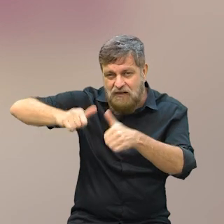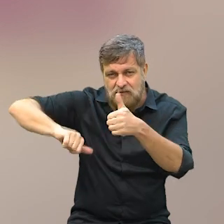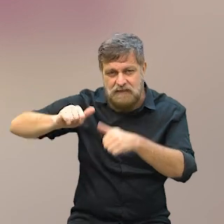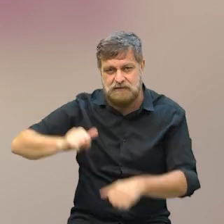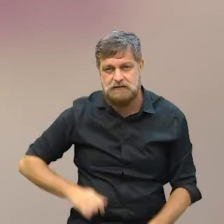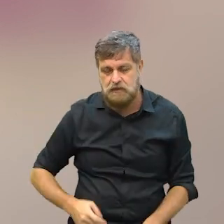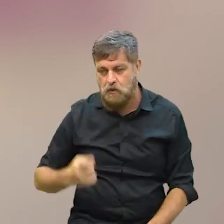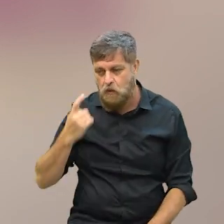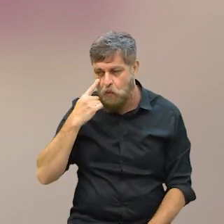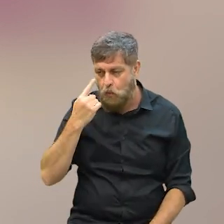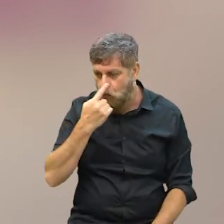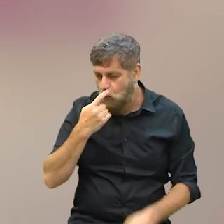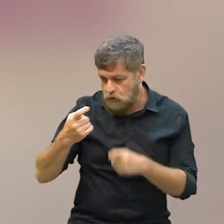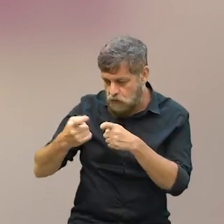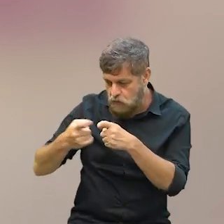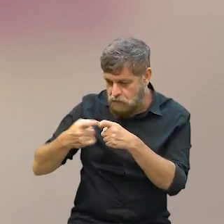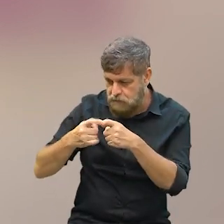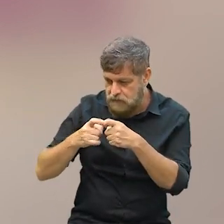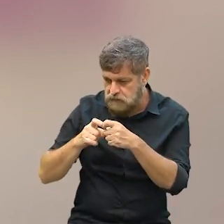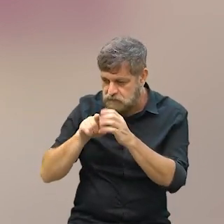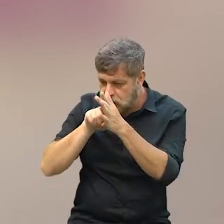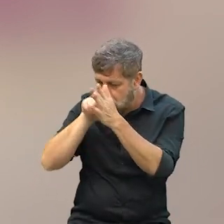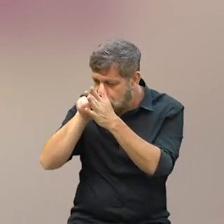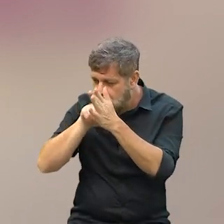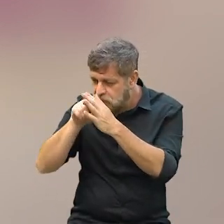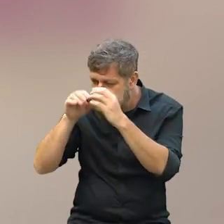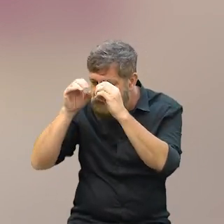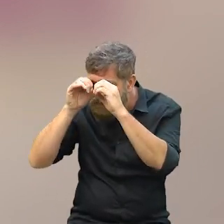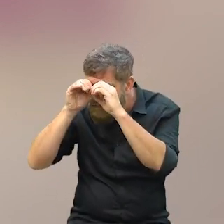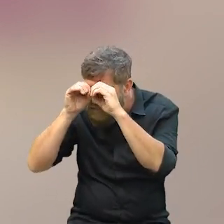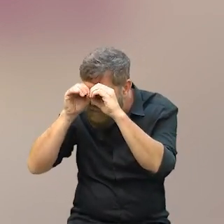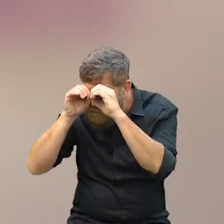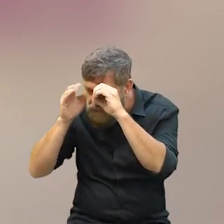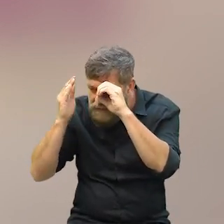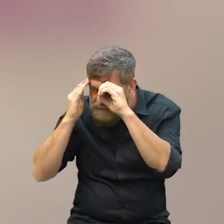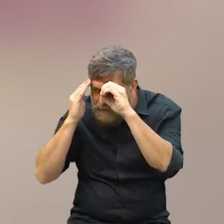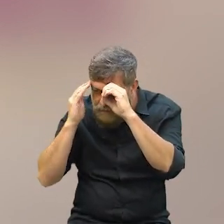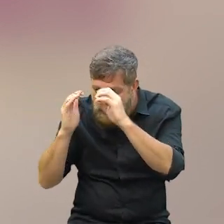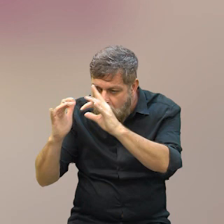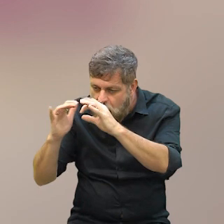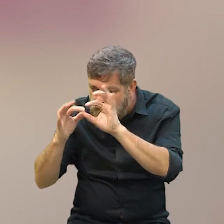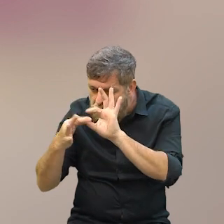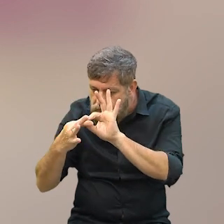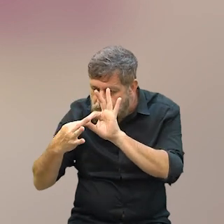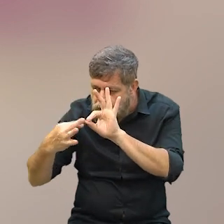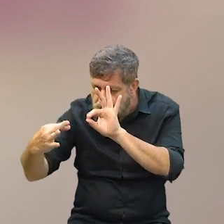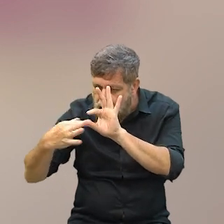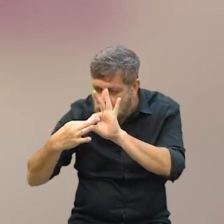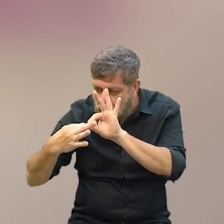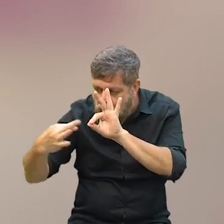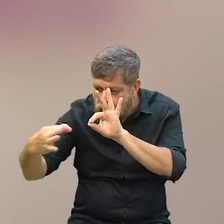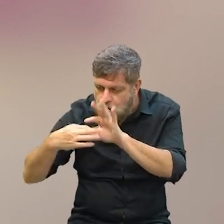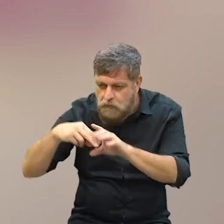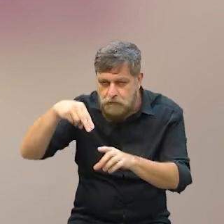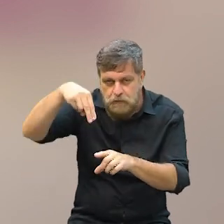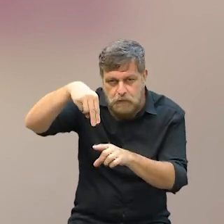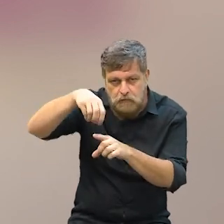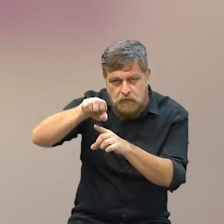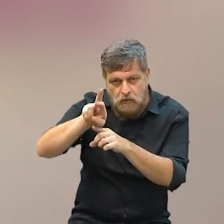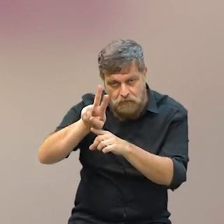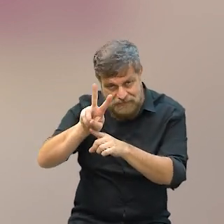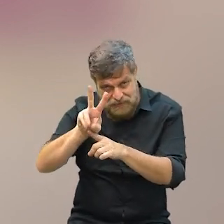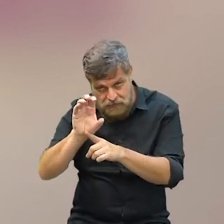avaliação com o oftalmologista, que ele vai ver o fundo de olho, vai ver o nervo óptico, vai ver a escavação desse nervo, vai fazer os